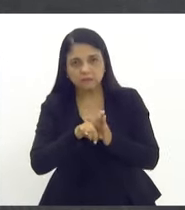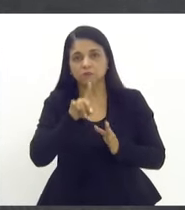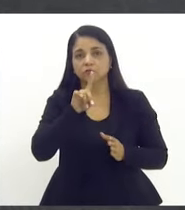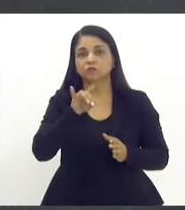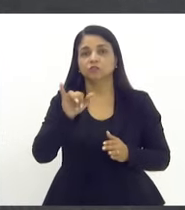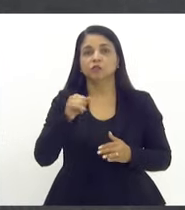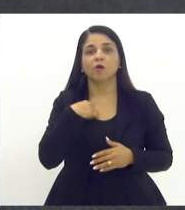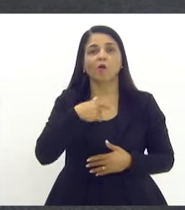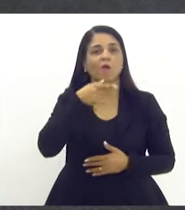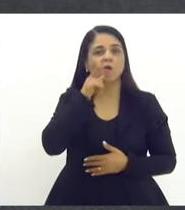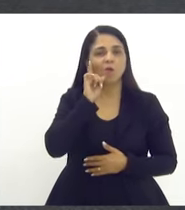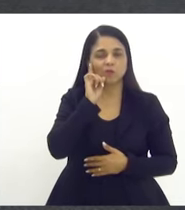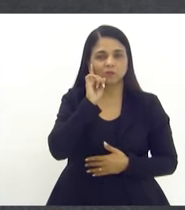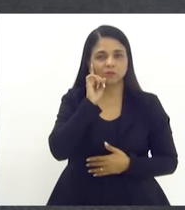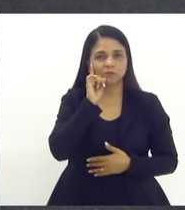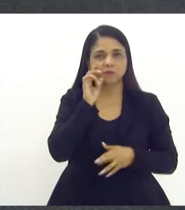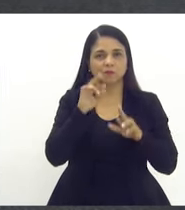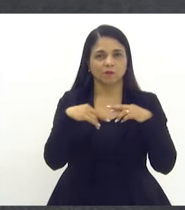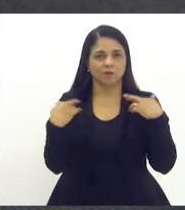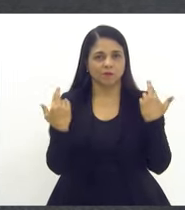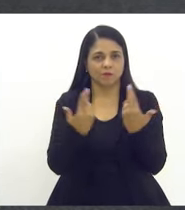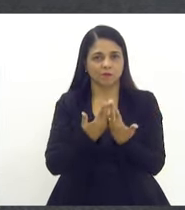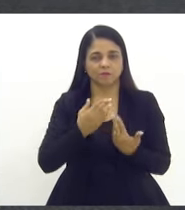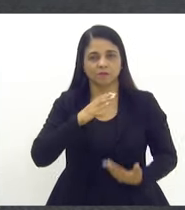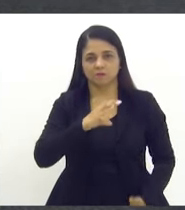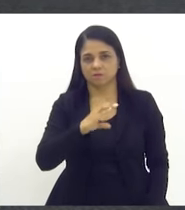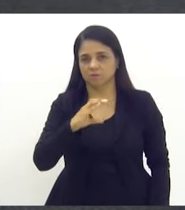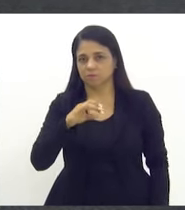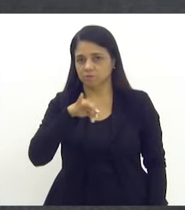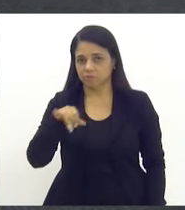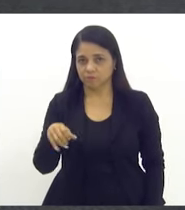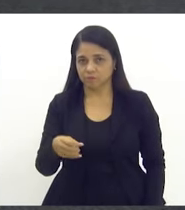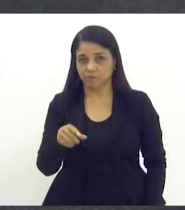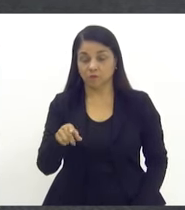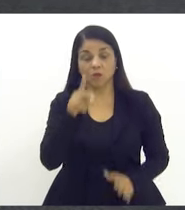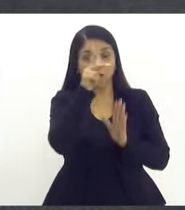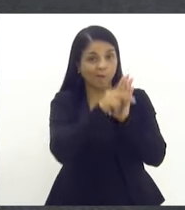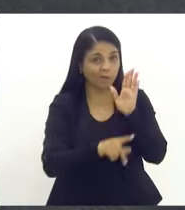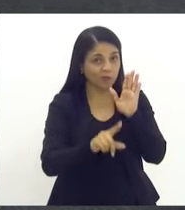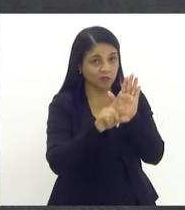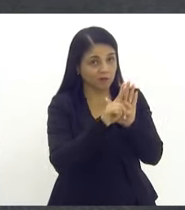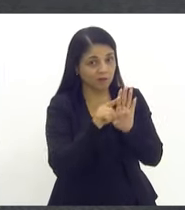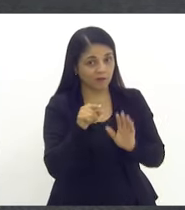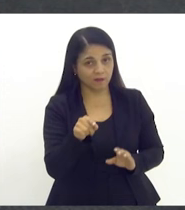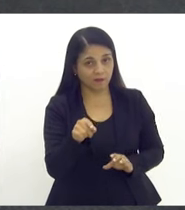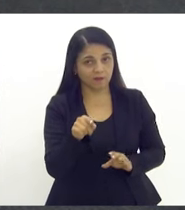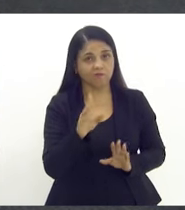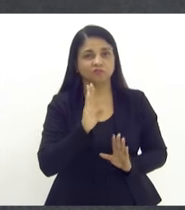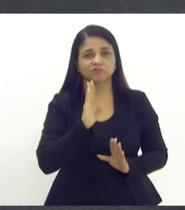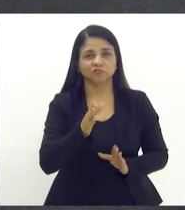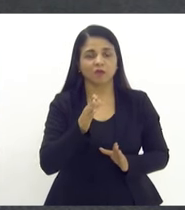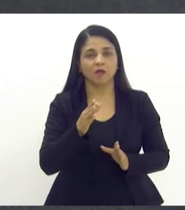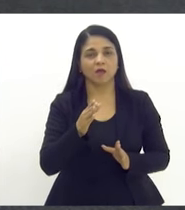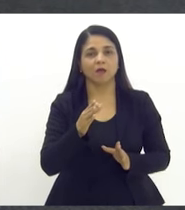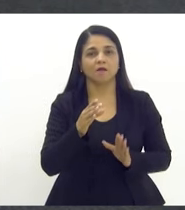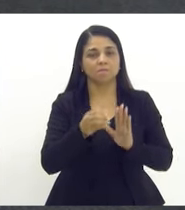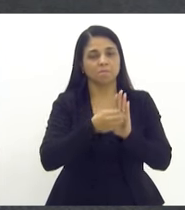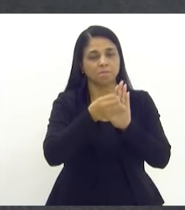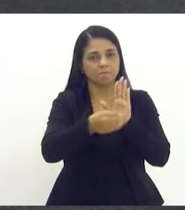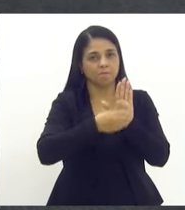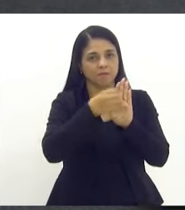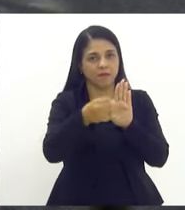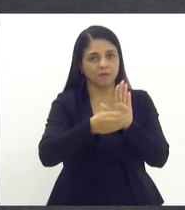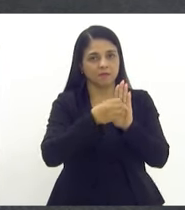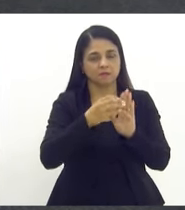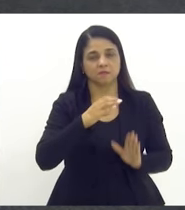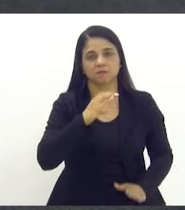de ontem, na reunião da CCJ, esse projeto de lei já recebeu o parecer da